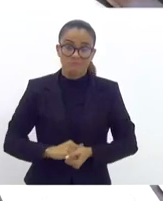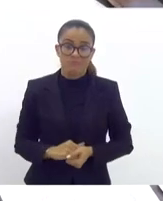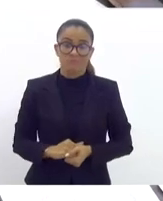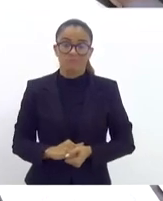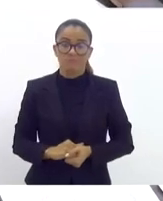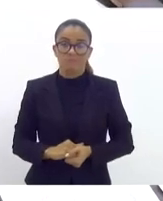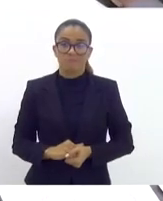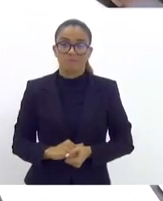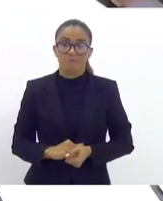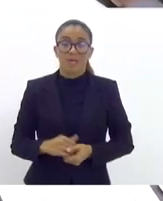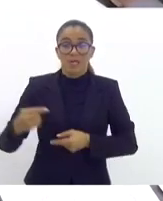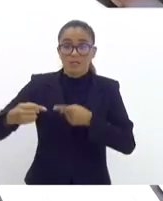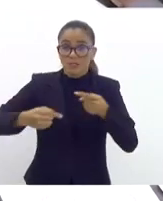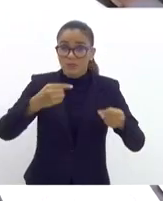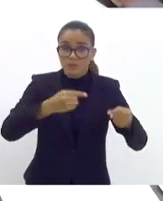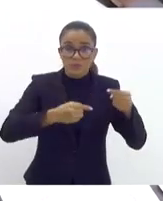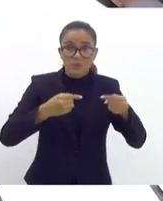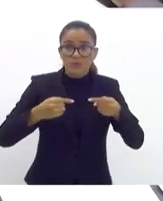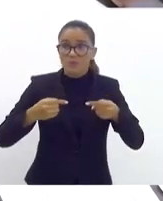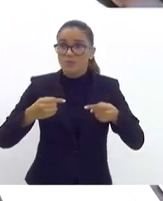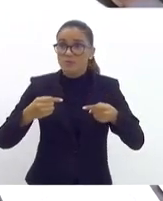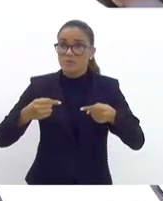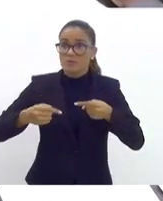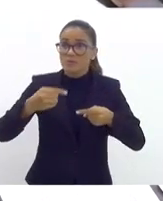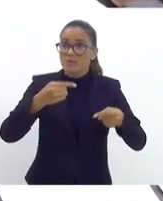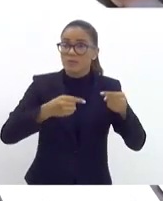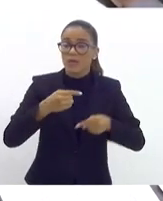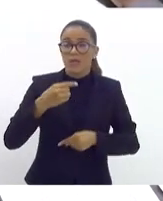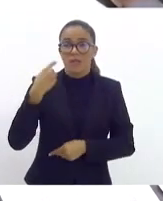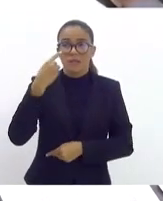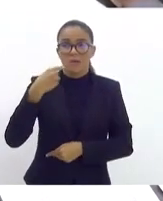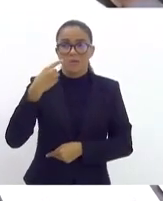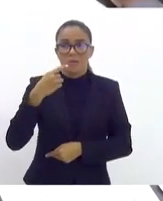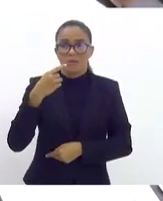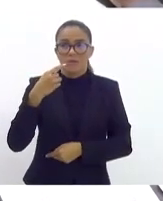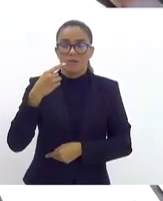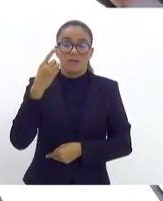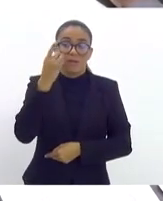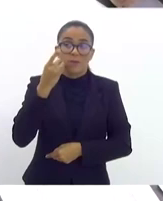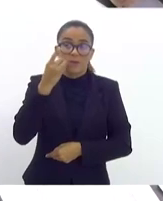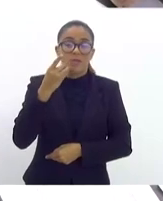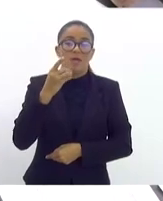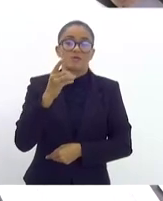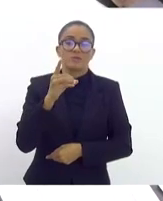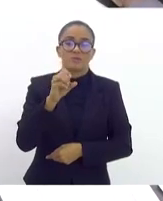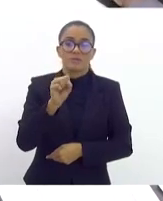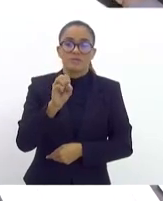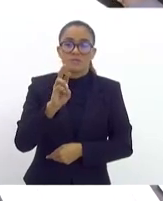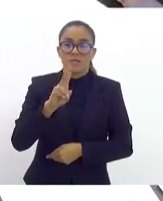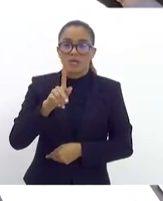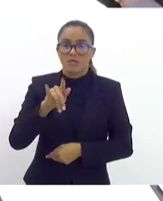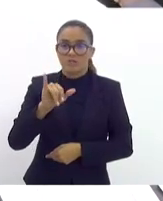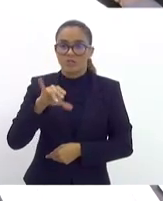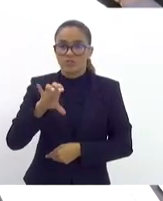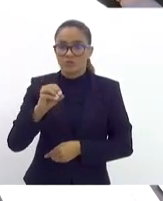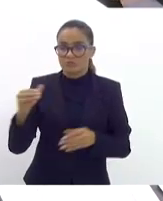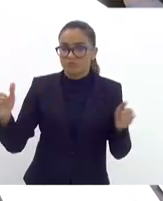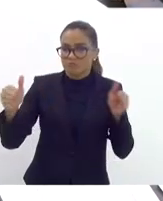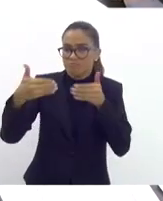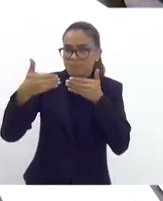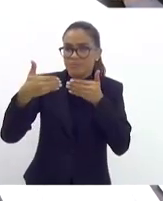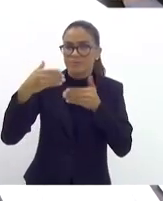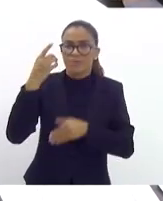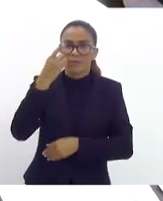bem em discussão eu queria trazer a discussão com o relator Deputado de larolia